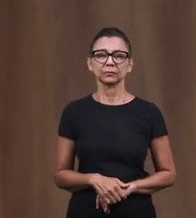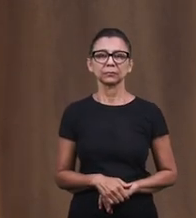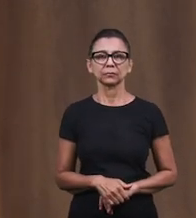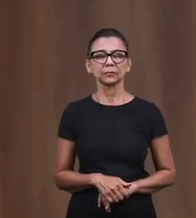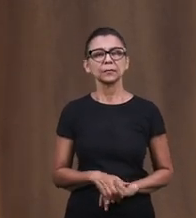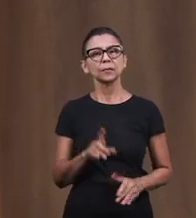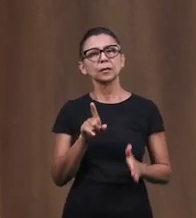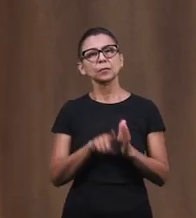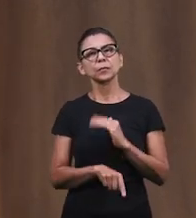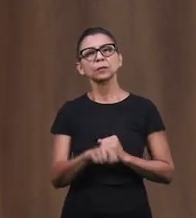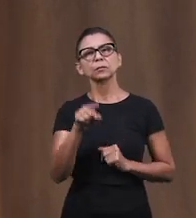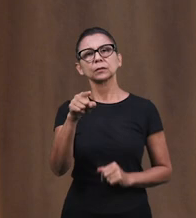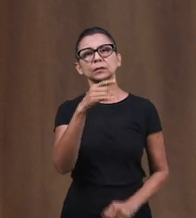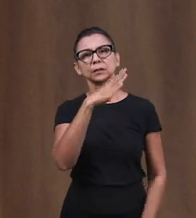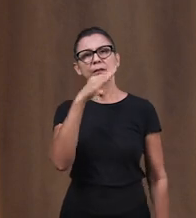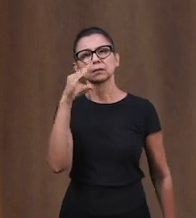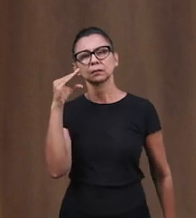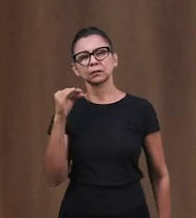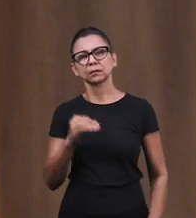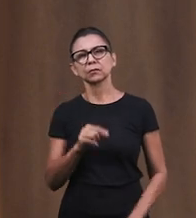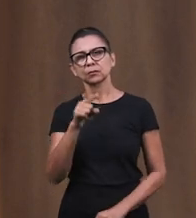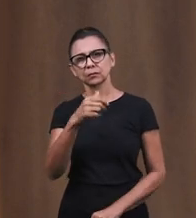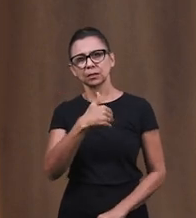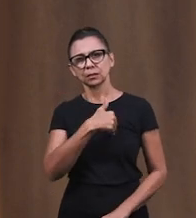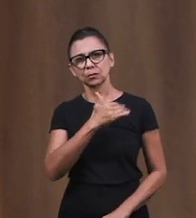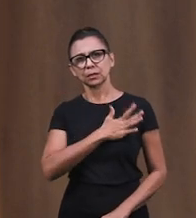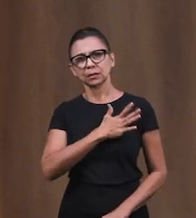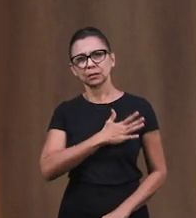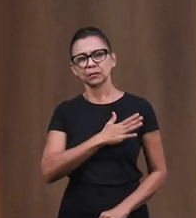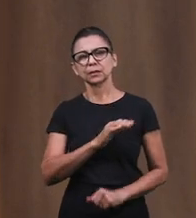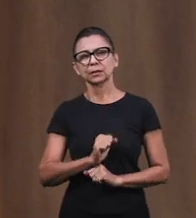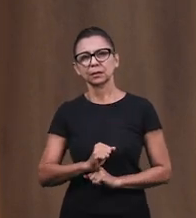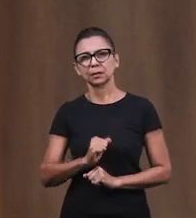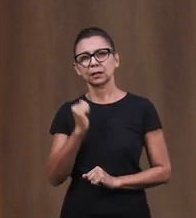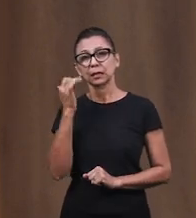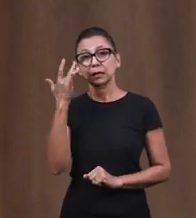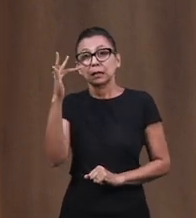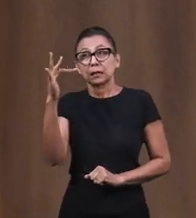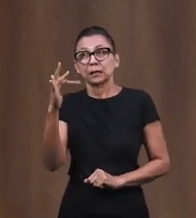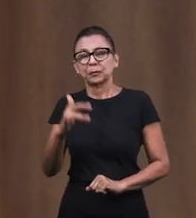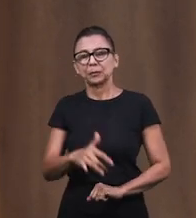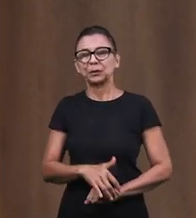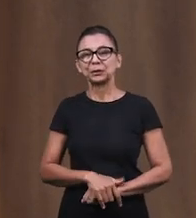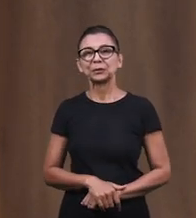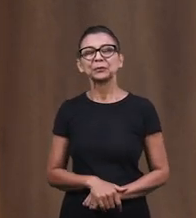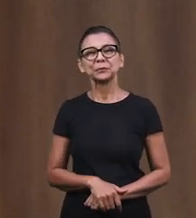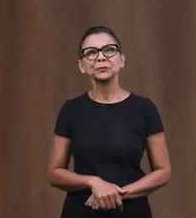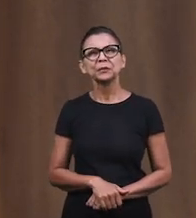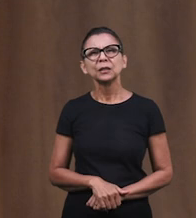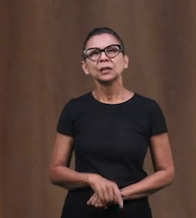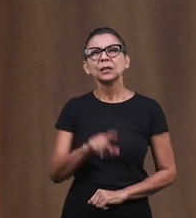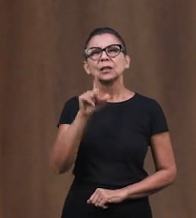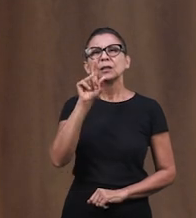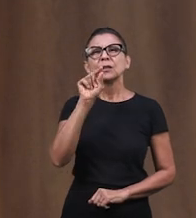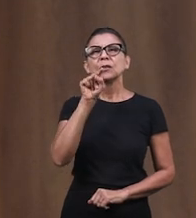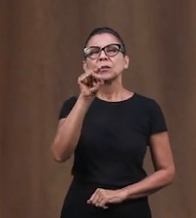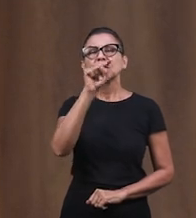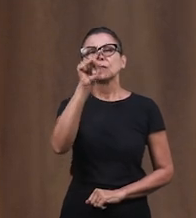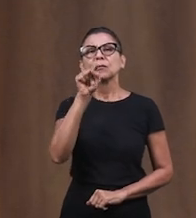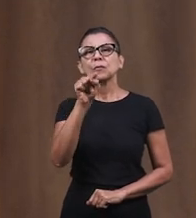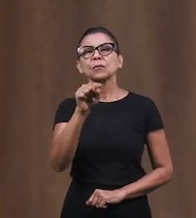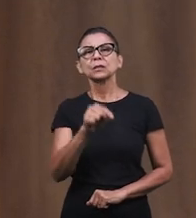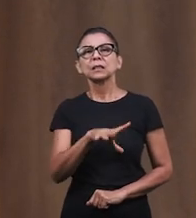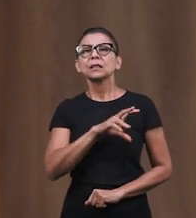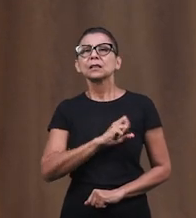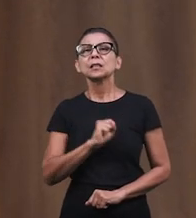no final da nossa aula, o temor do Senhor está no seu coração? Você tem amado mais a Deus do